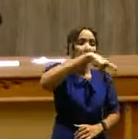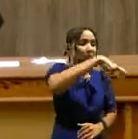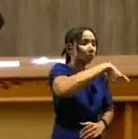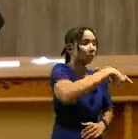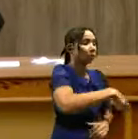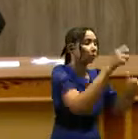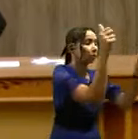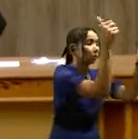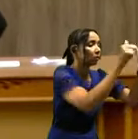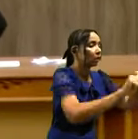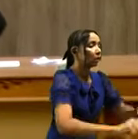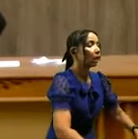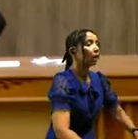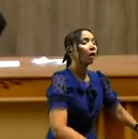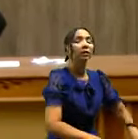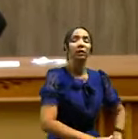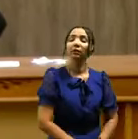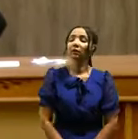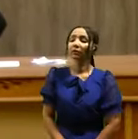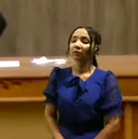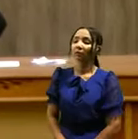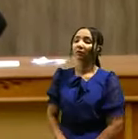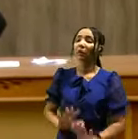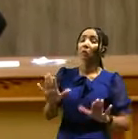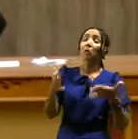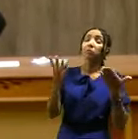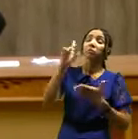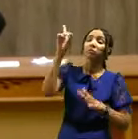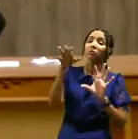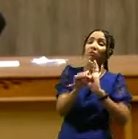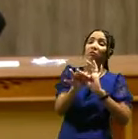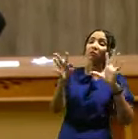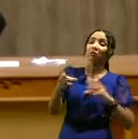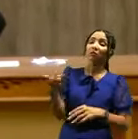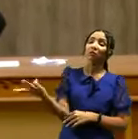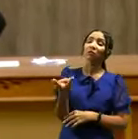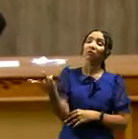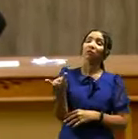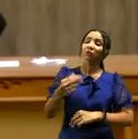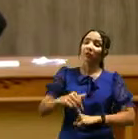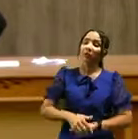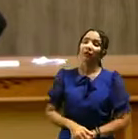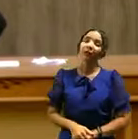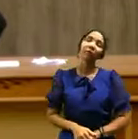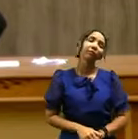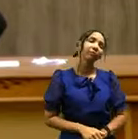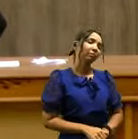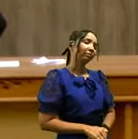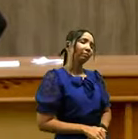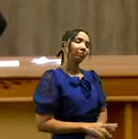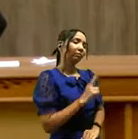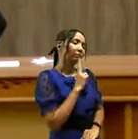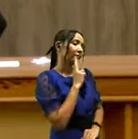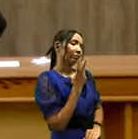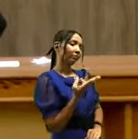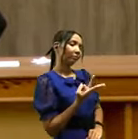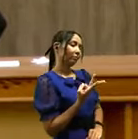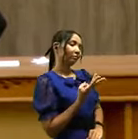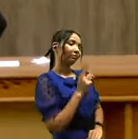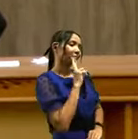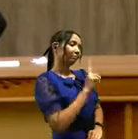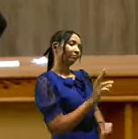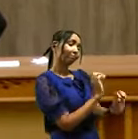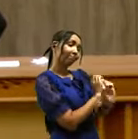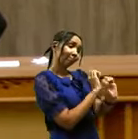Qual é o Deus que livra vocês das minhas mãos ele disse sobre isso Majestade nós não vamos te responder agora